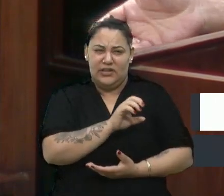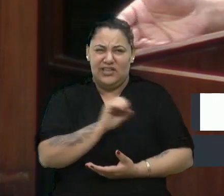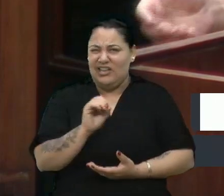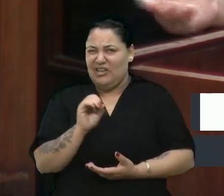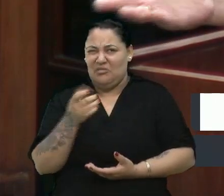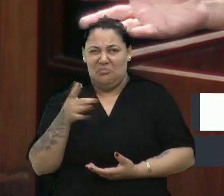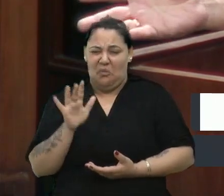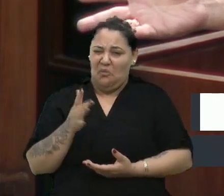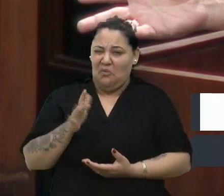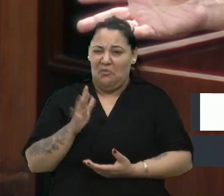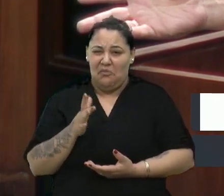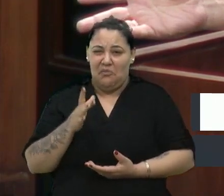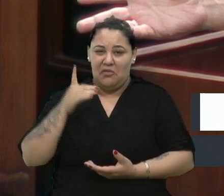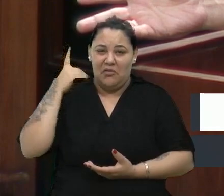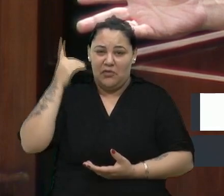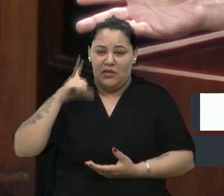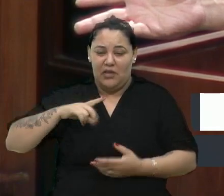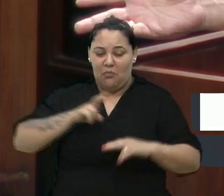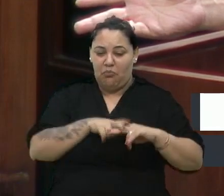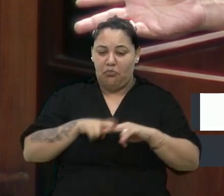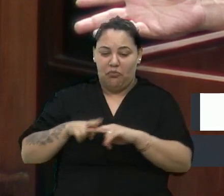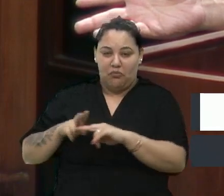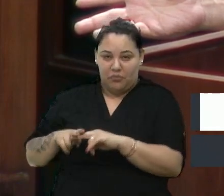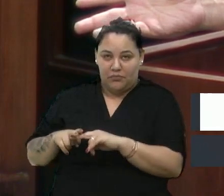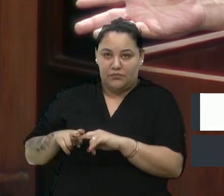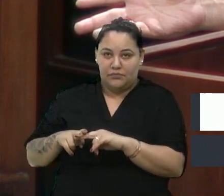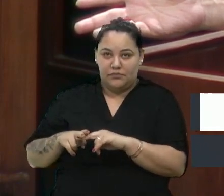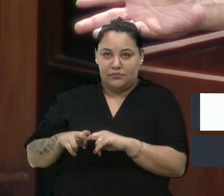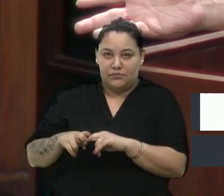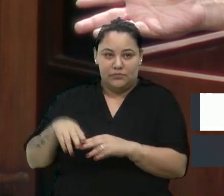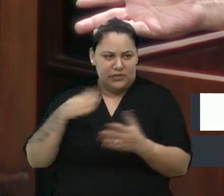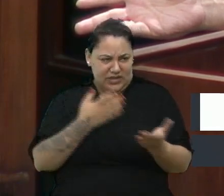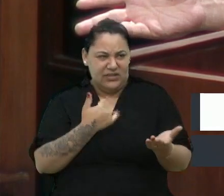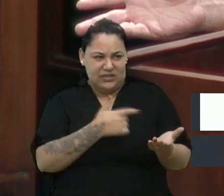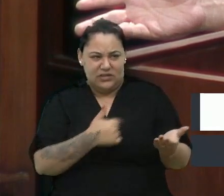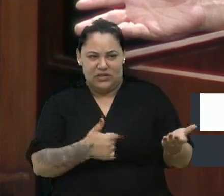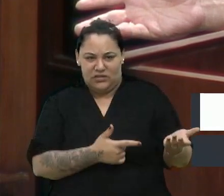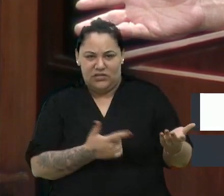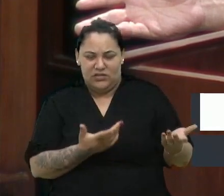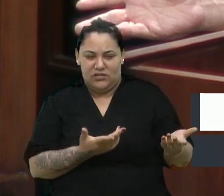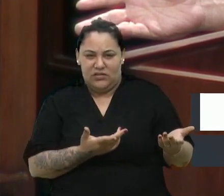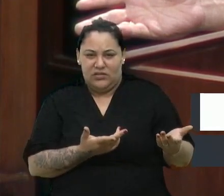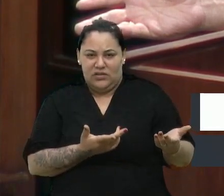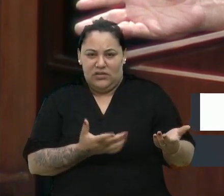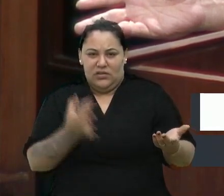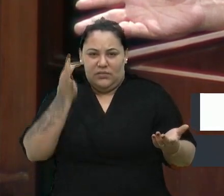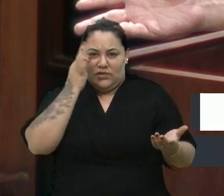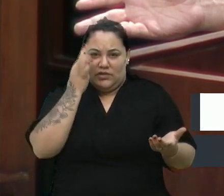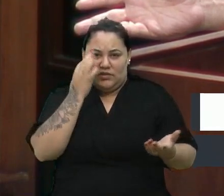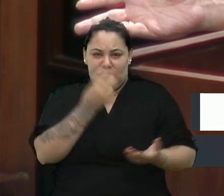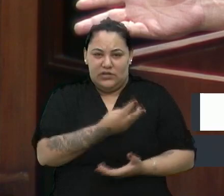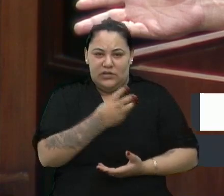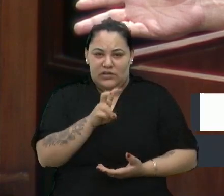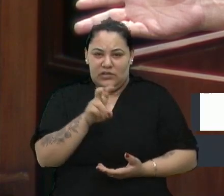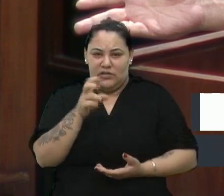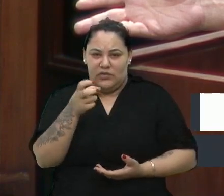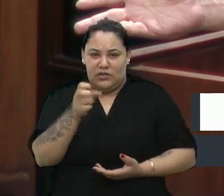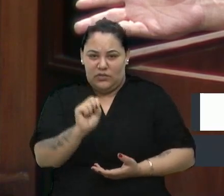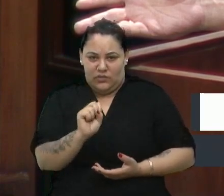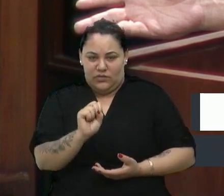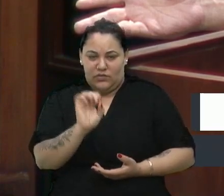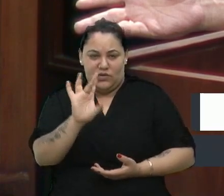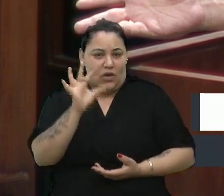que hoje tem cadeira lá, né, vereador Zanquim? Estavam presentes 358.